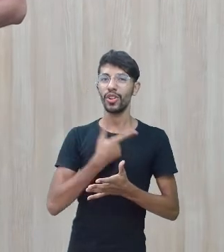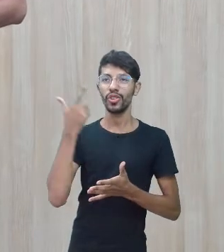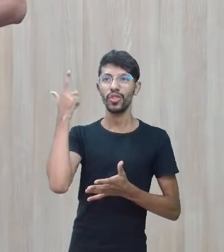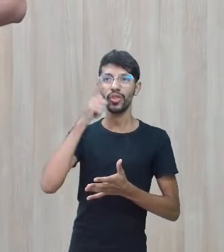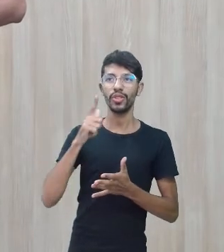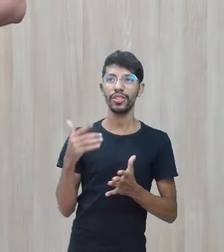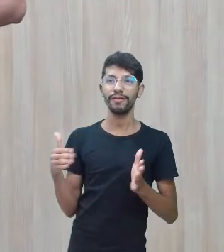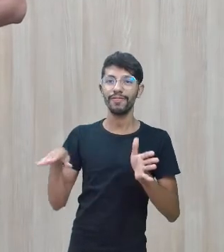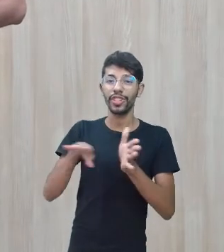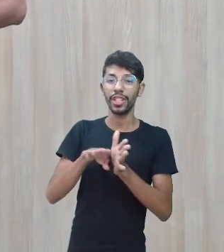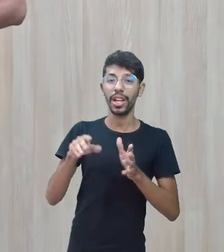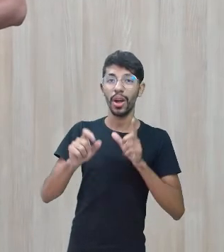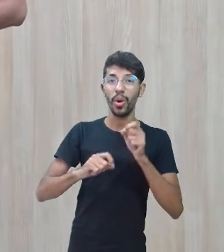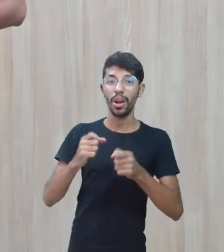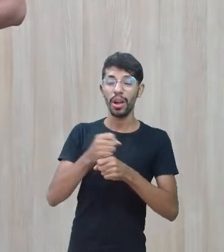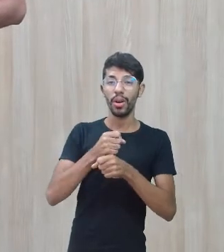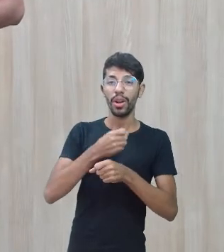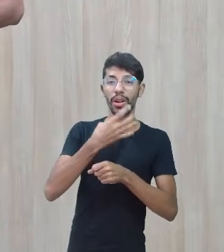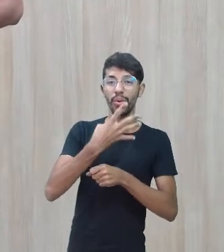ano de